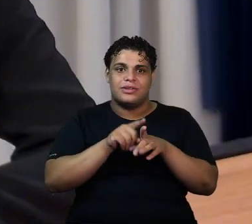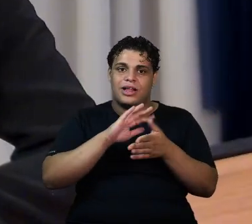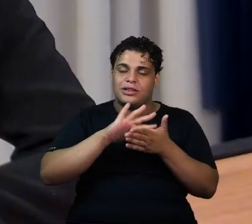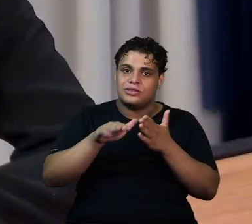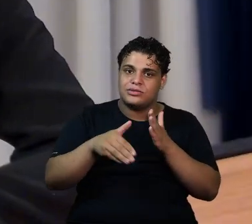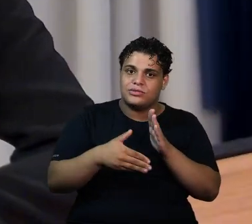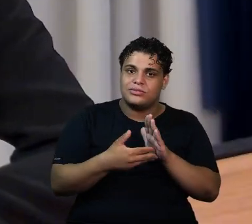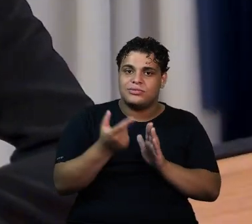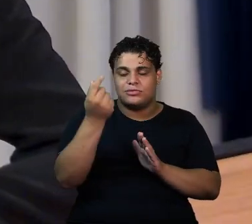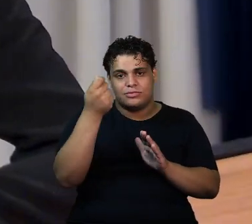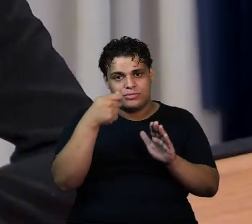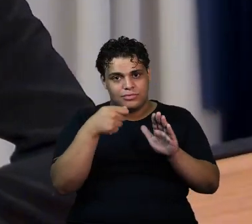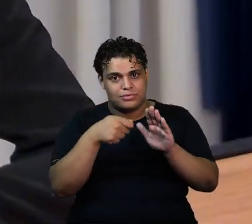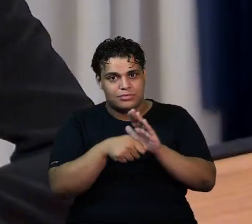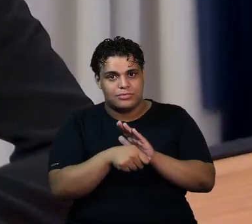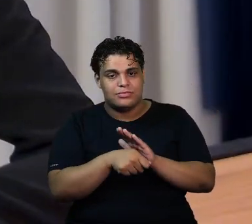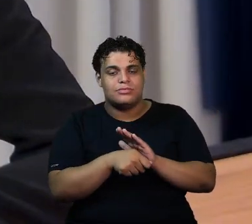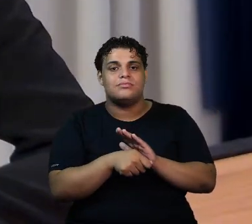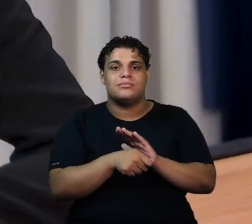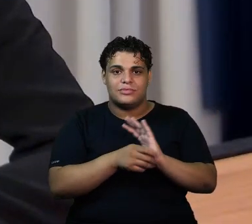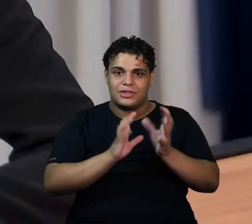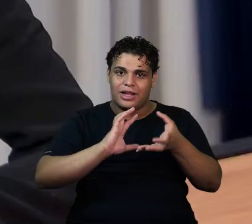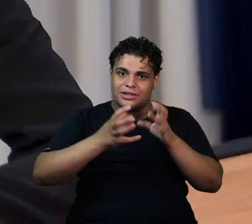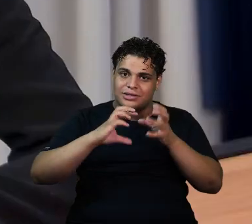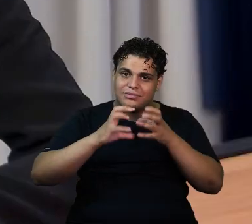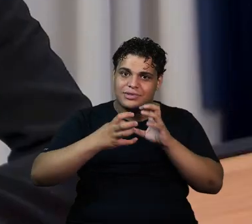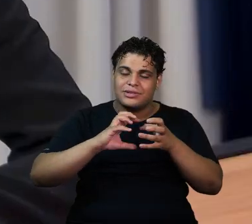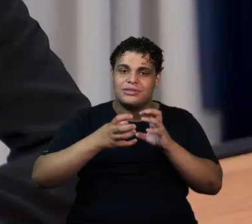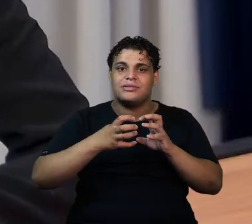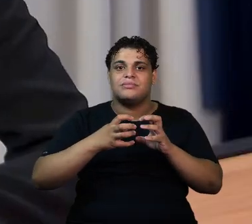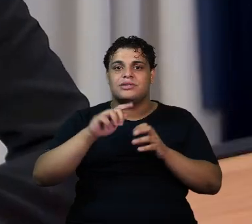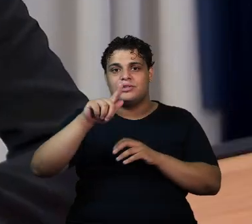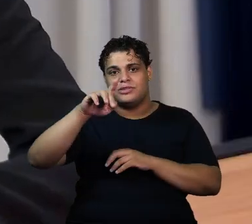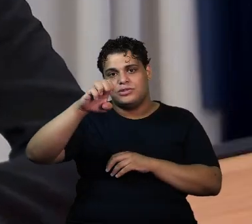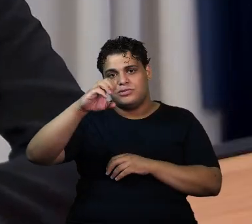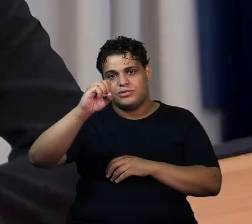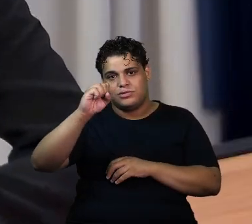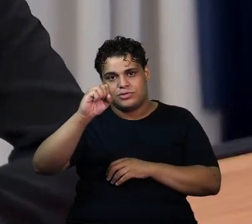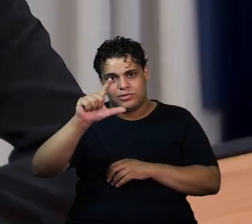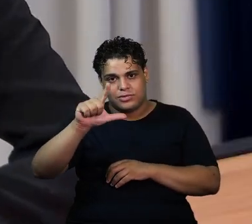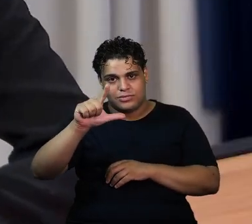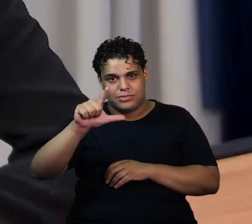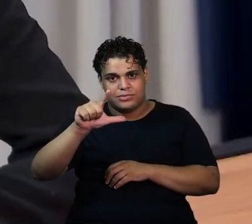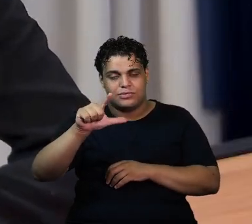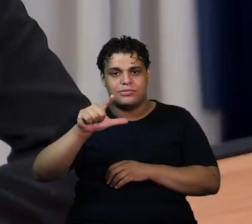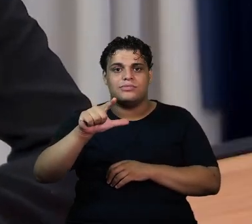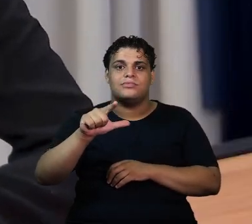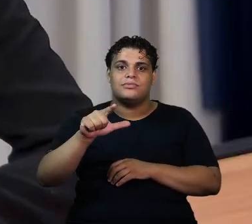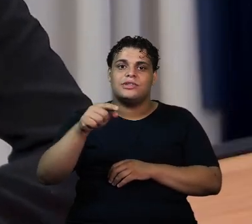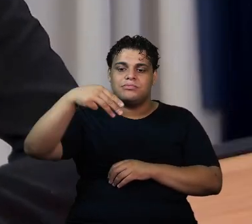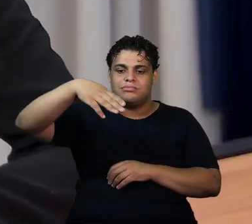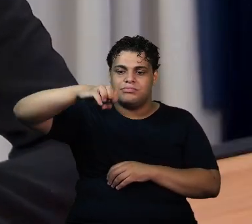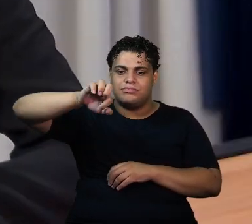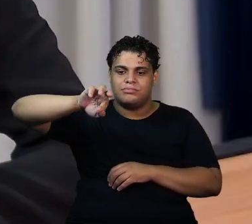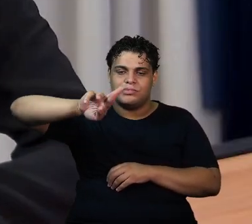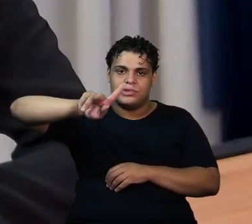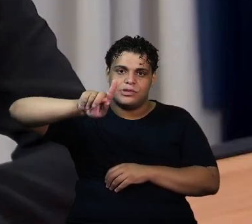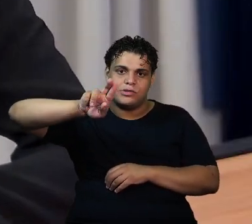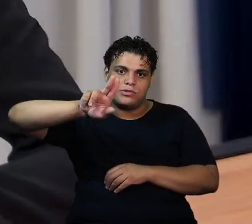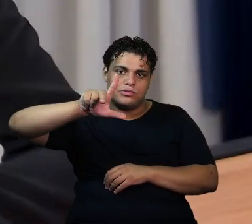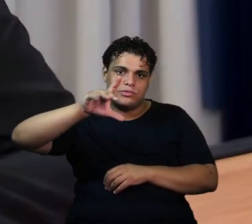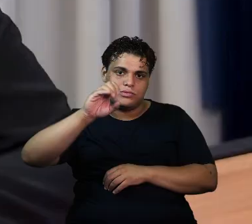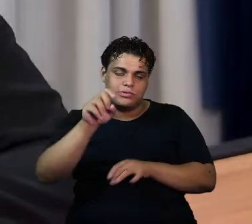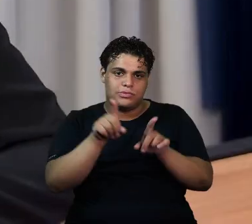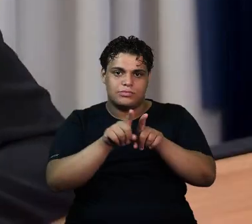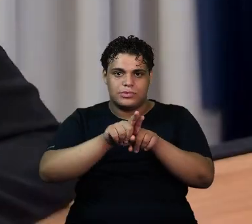nossos patrocinadores, né? A CBMM, a Geosol, o apoio da Mergulho Sport Center, também a CIA,